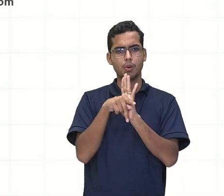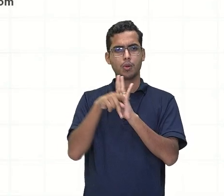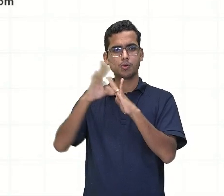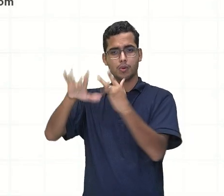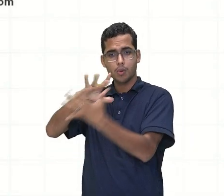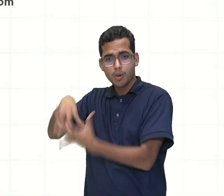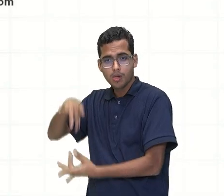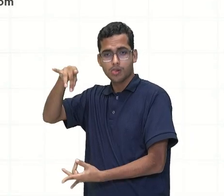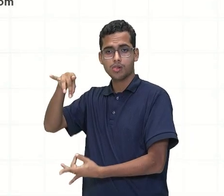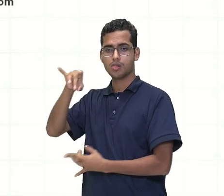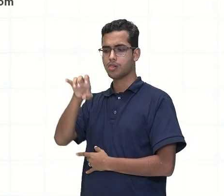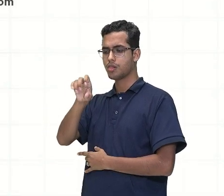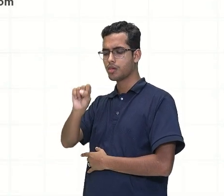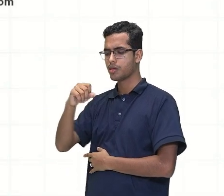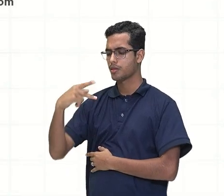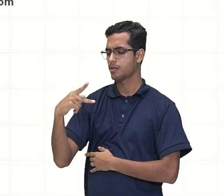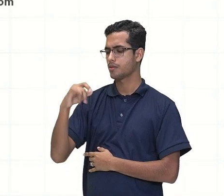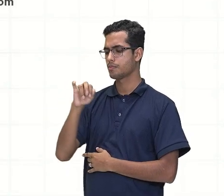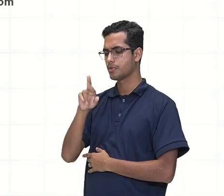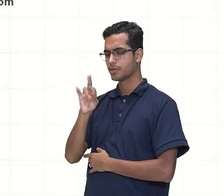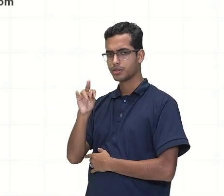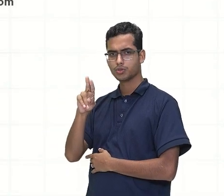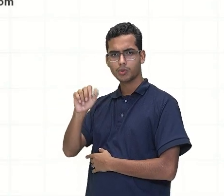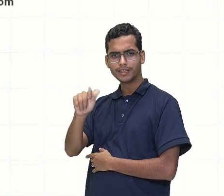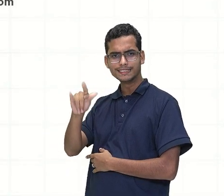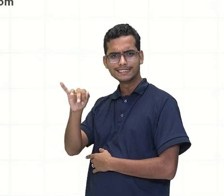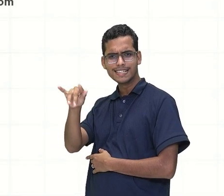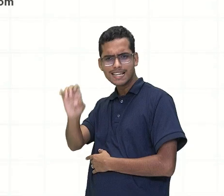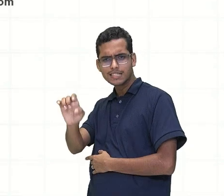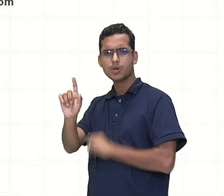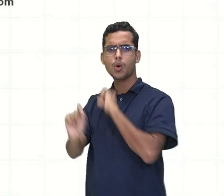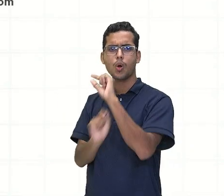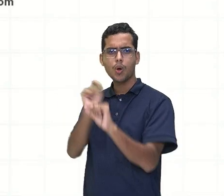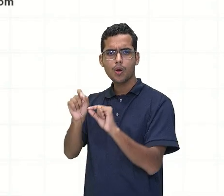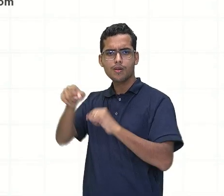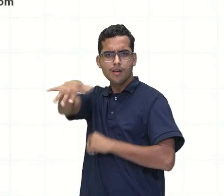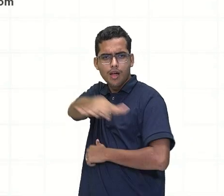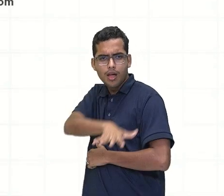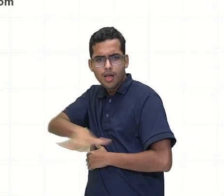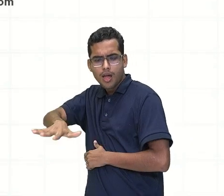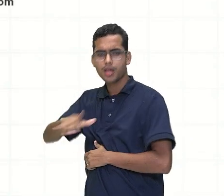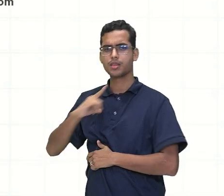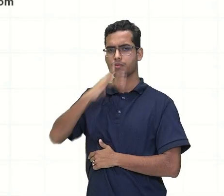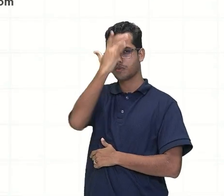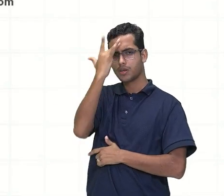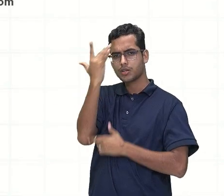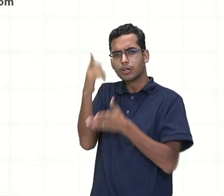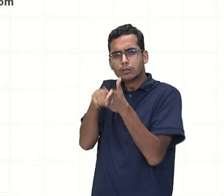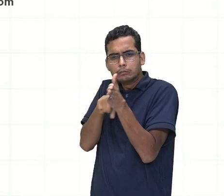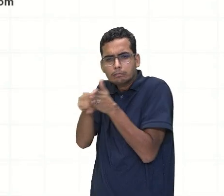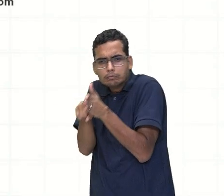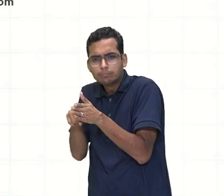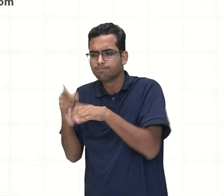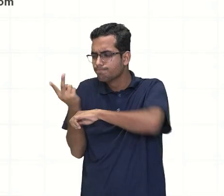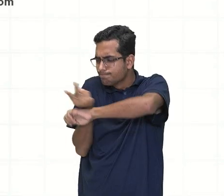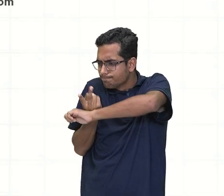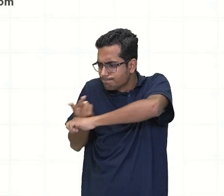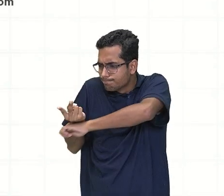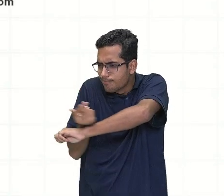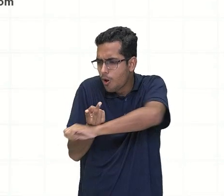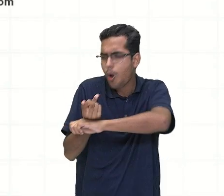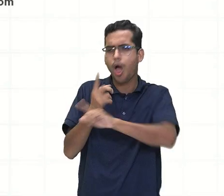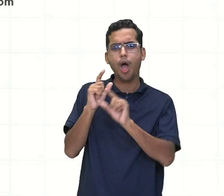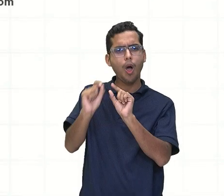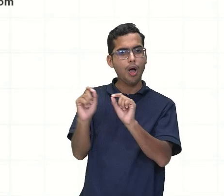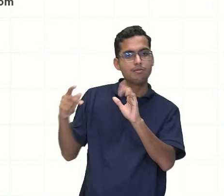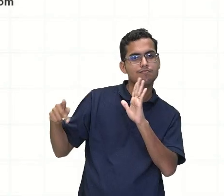trabalhar o quê? Essa dimensão da busca, uma busca contínua por significado,